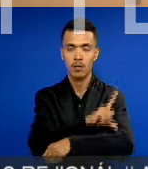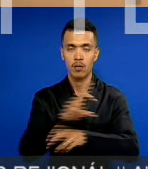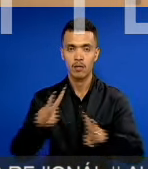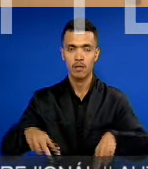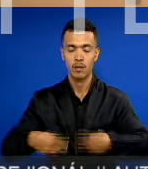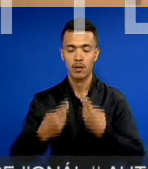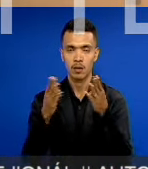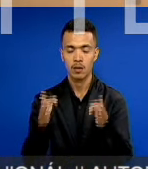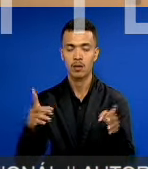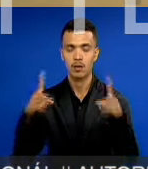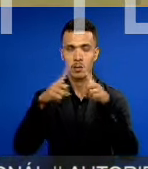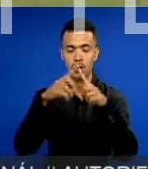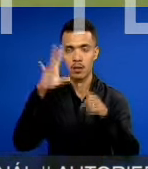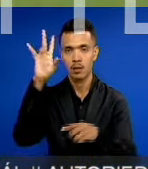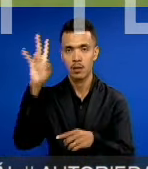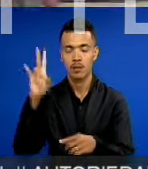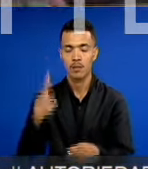Badahito.